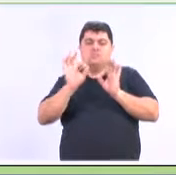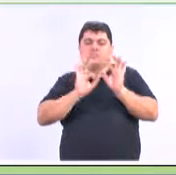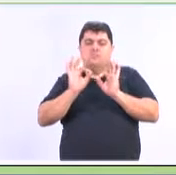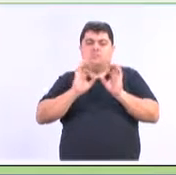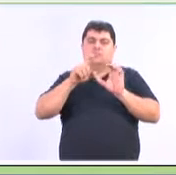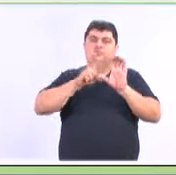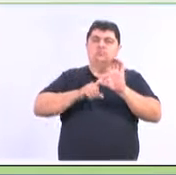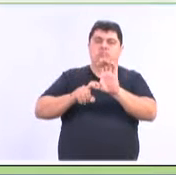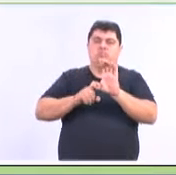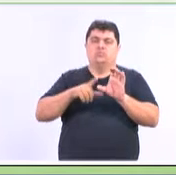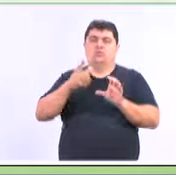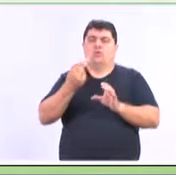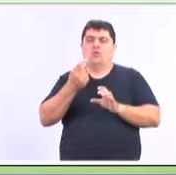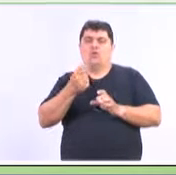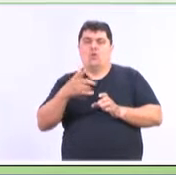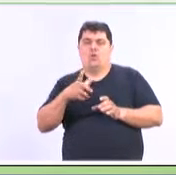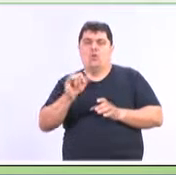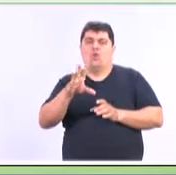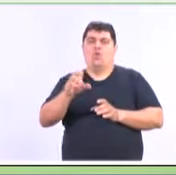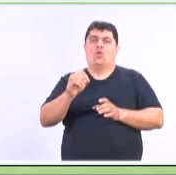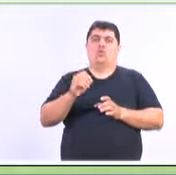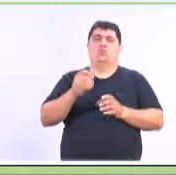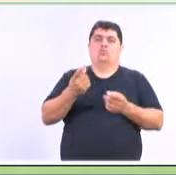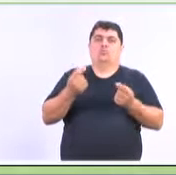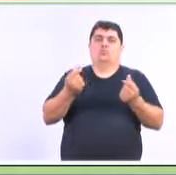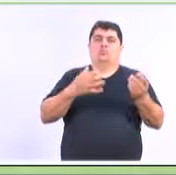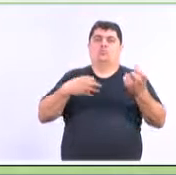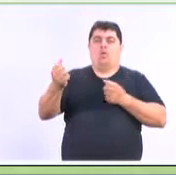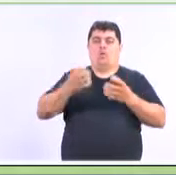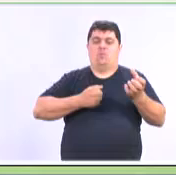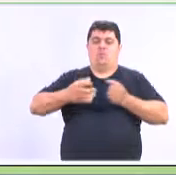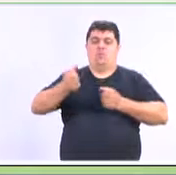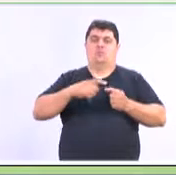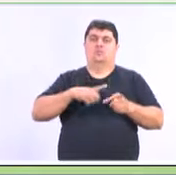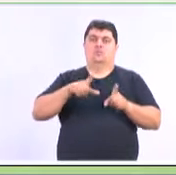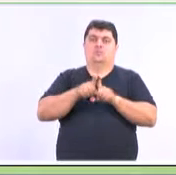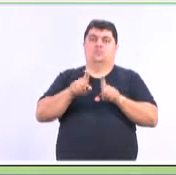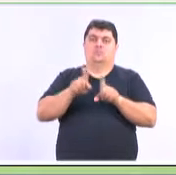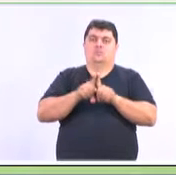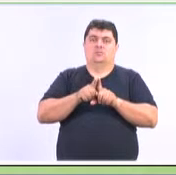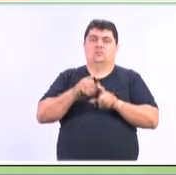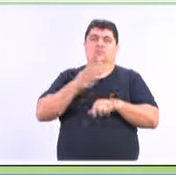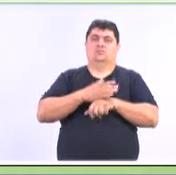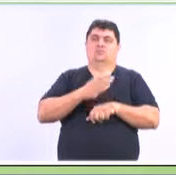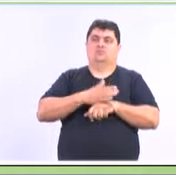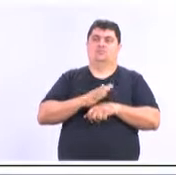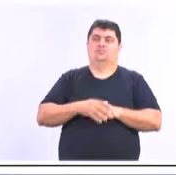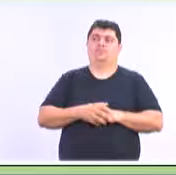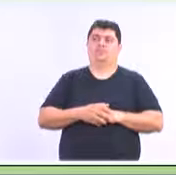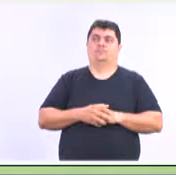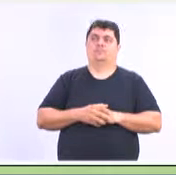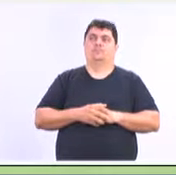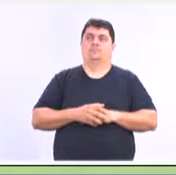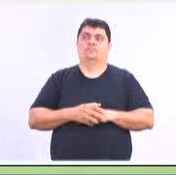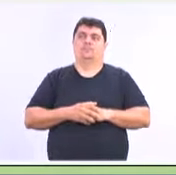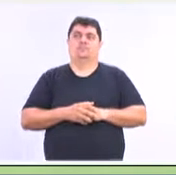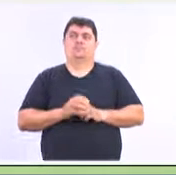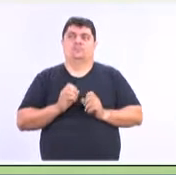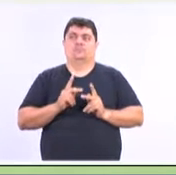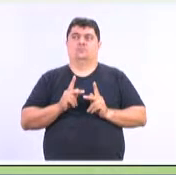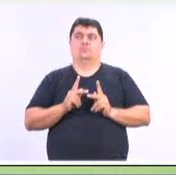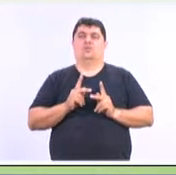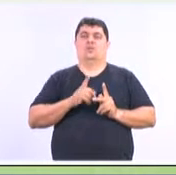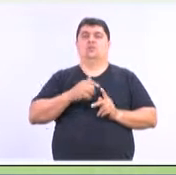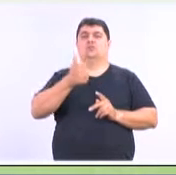endividamento, lucratividade, rentabilidade e atividade. Ok? No